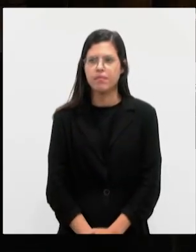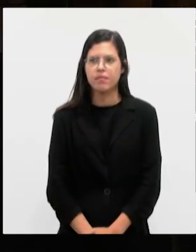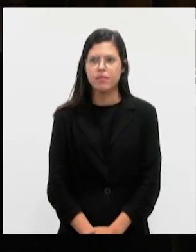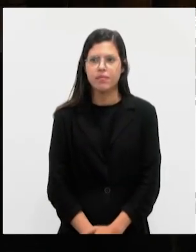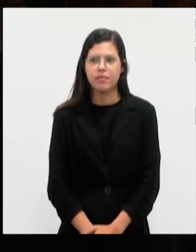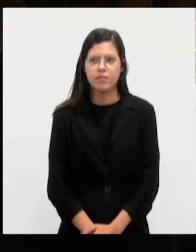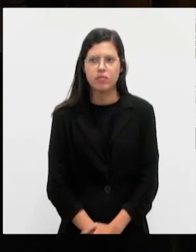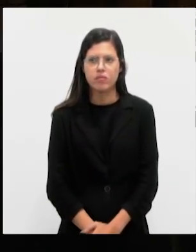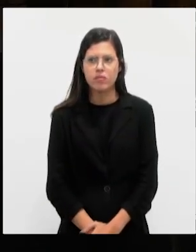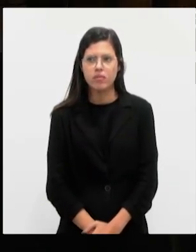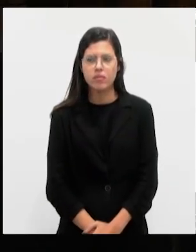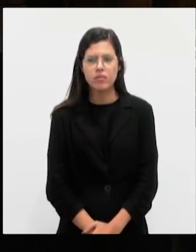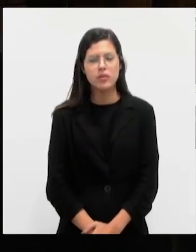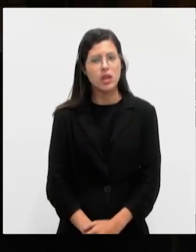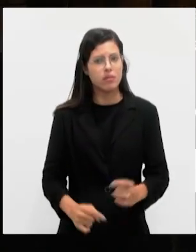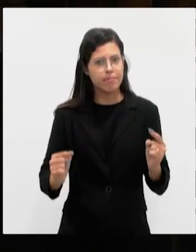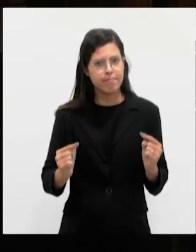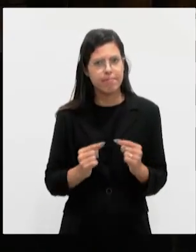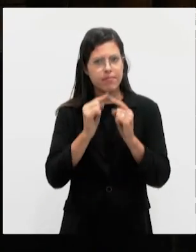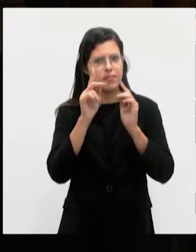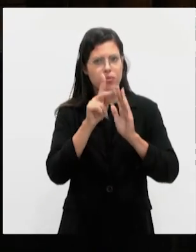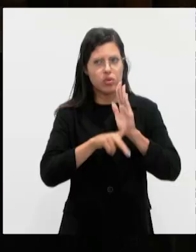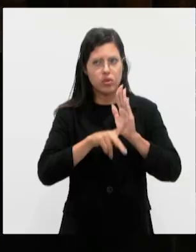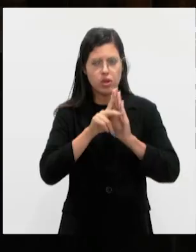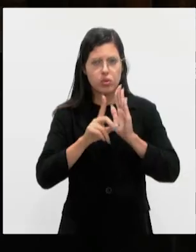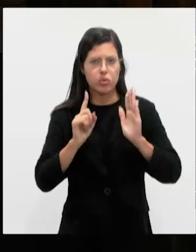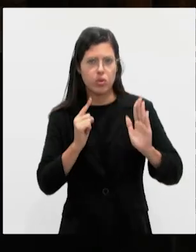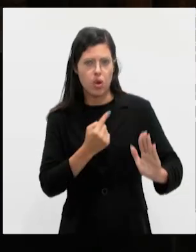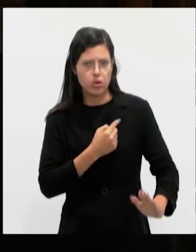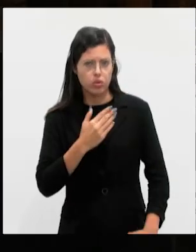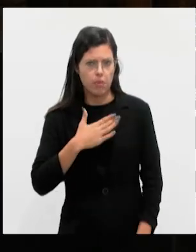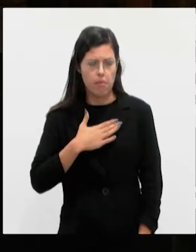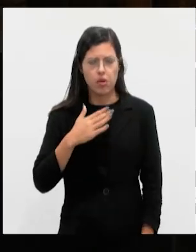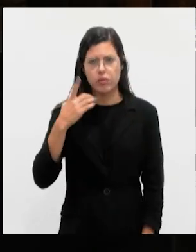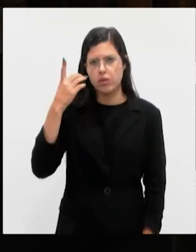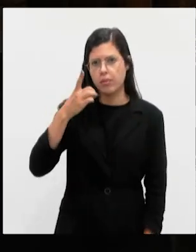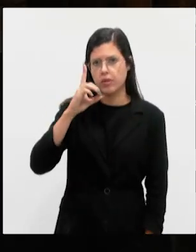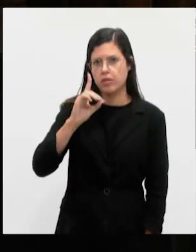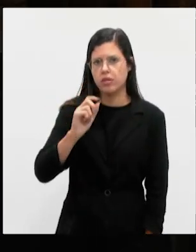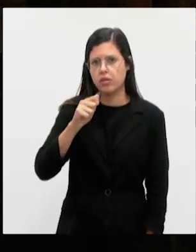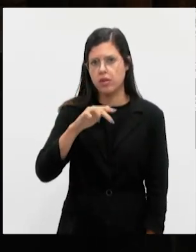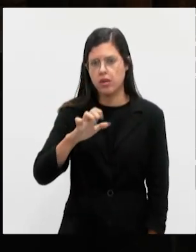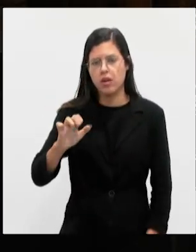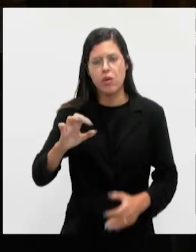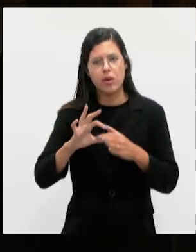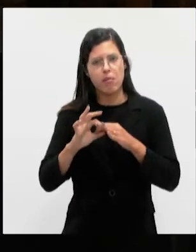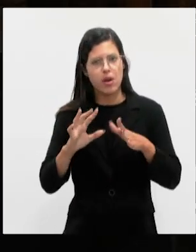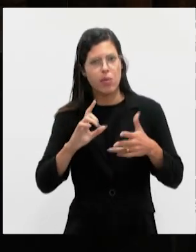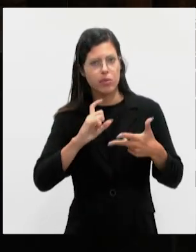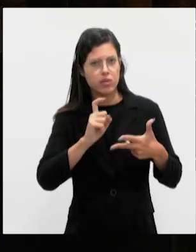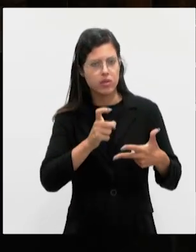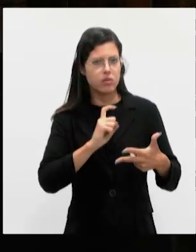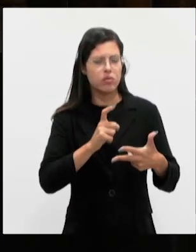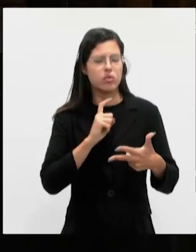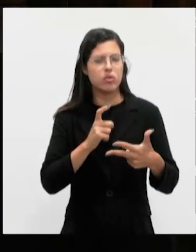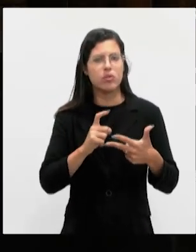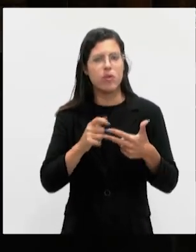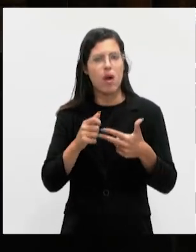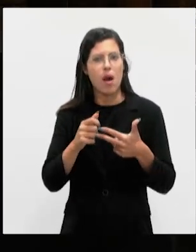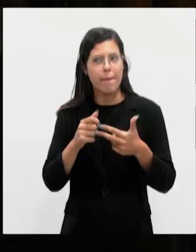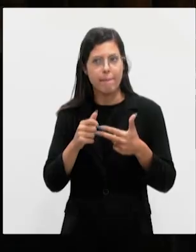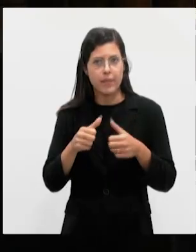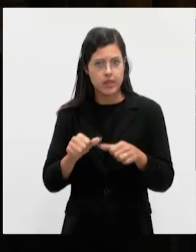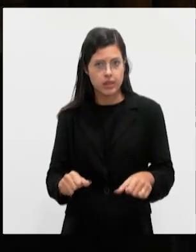com o nosso projeto, meu e do Libreron, que autoriza o Poder Executivo a manter e